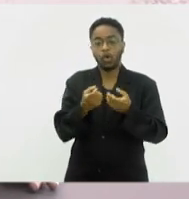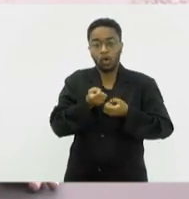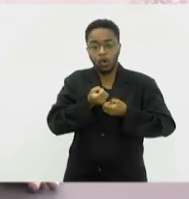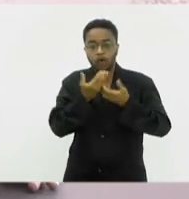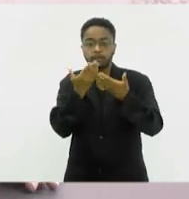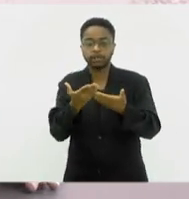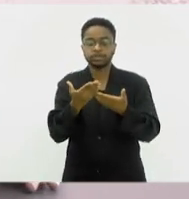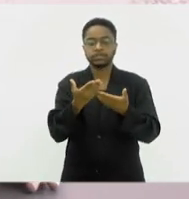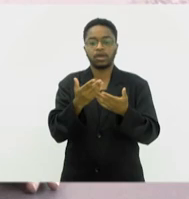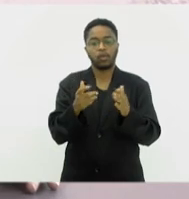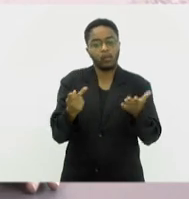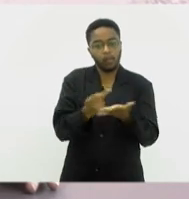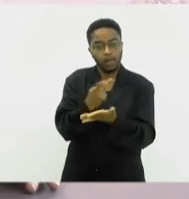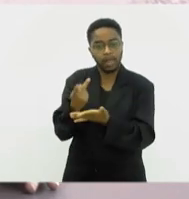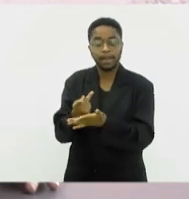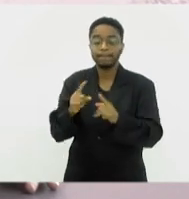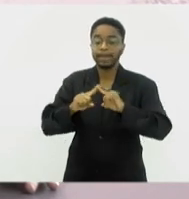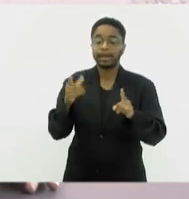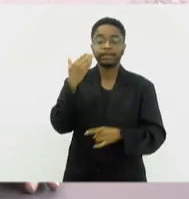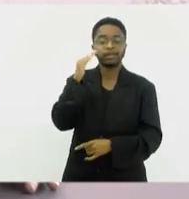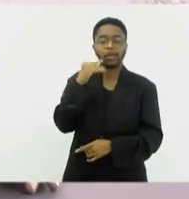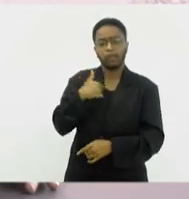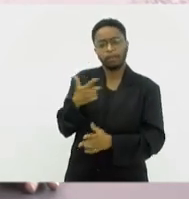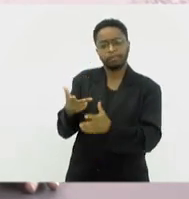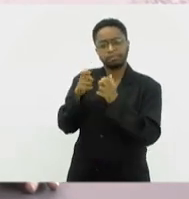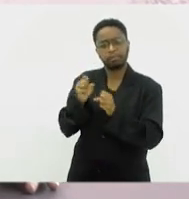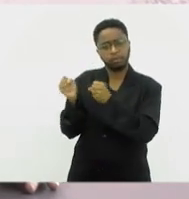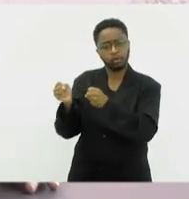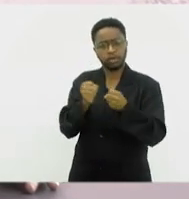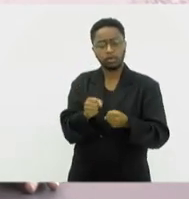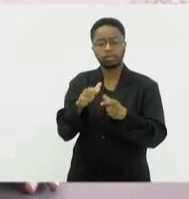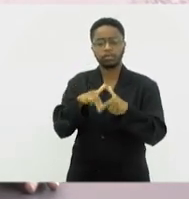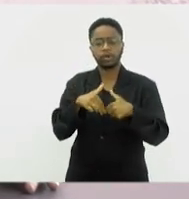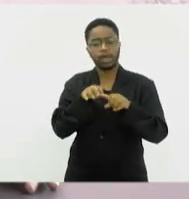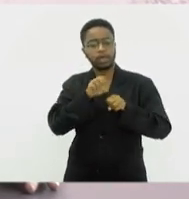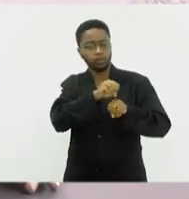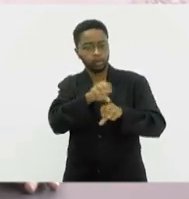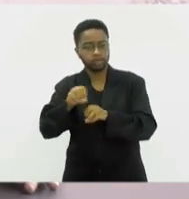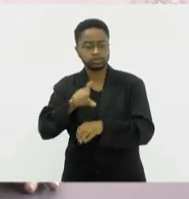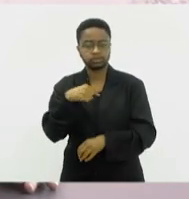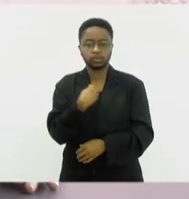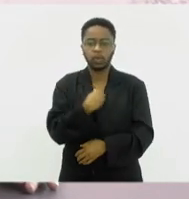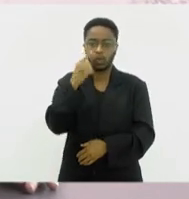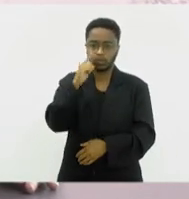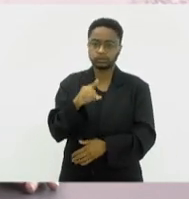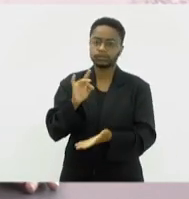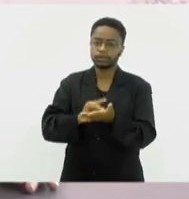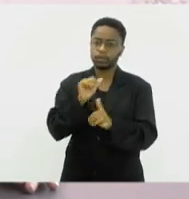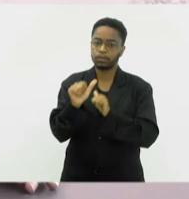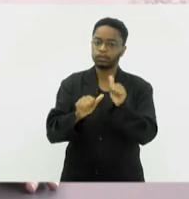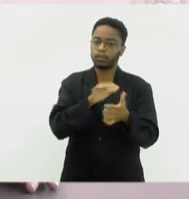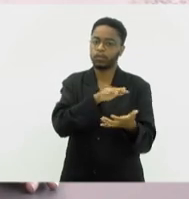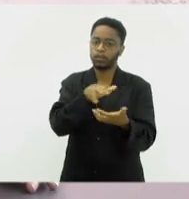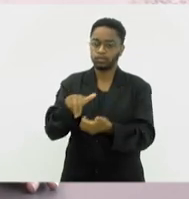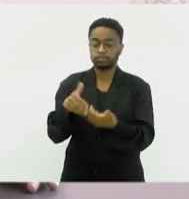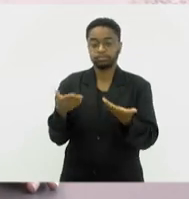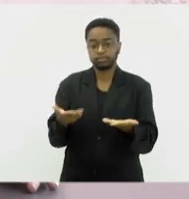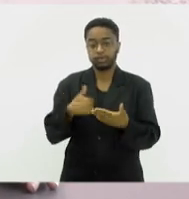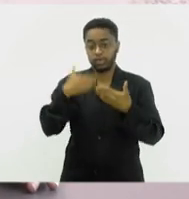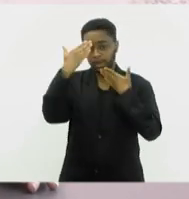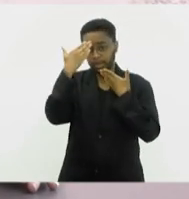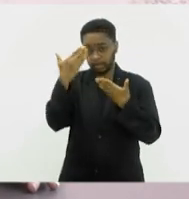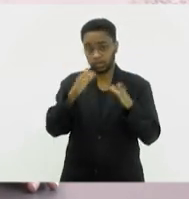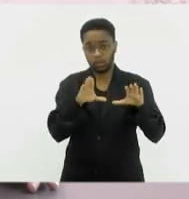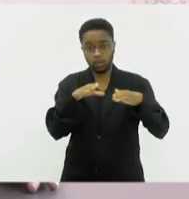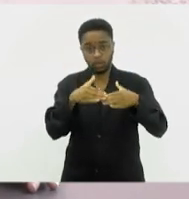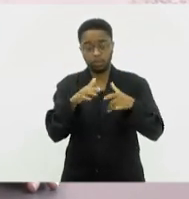cometidos, entender, né? Ouvir que poderoso essa fala, que através da educação a gente pode e deve mudar o mundo. Então, assim, agradeço muito à